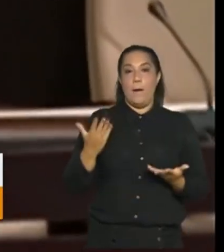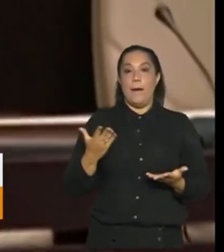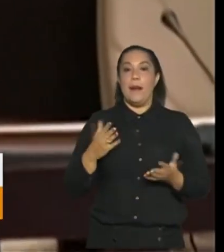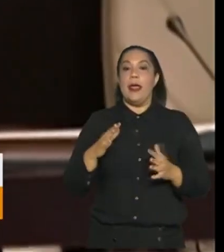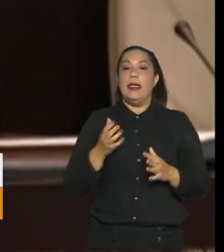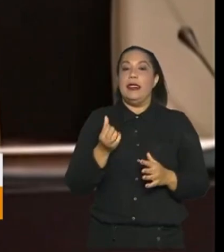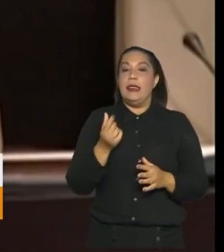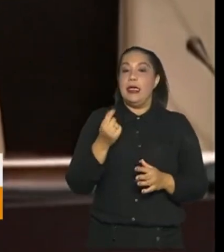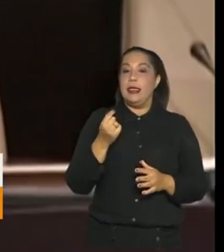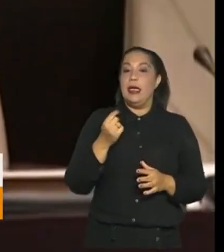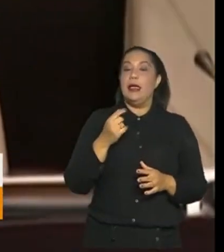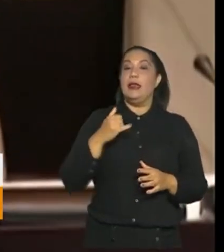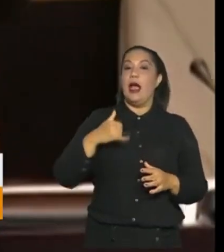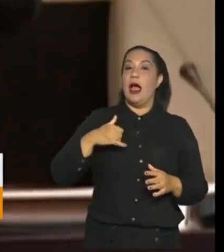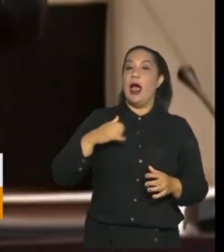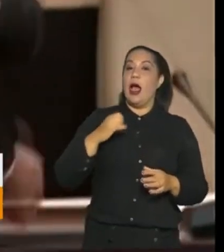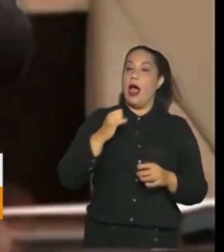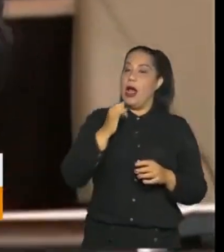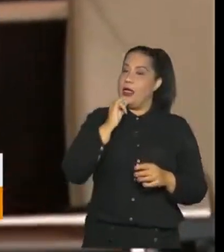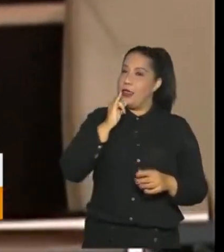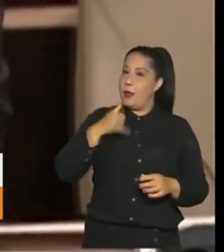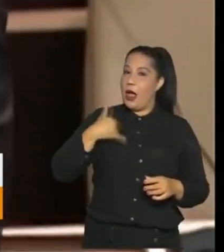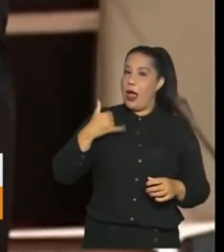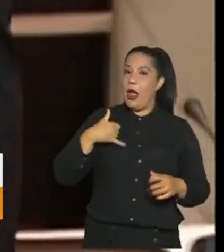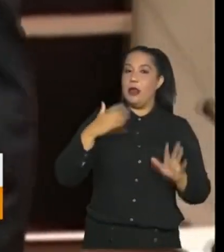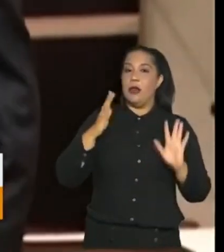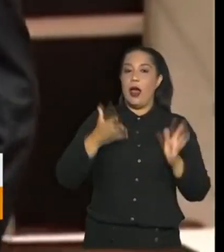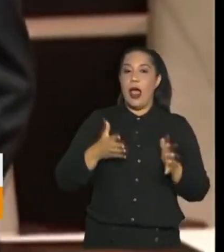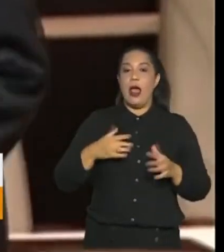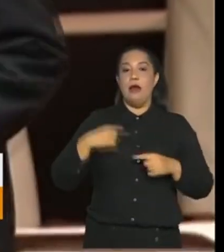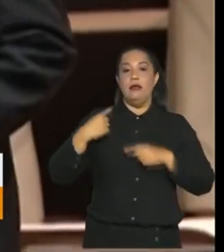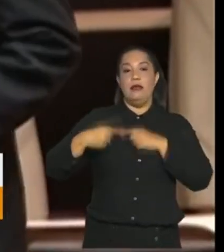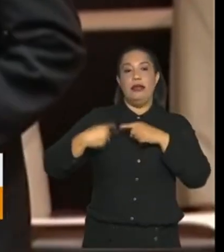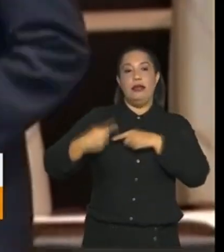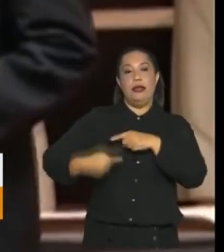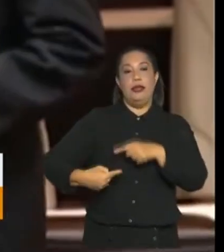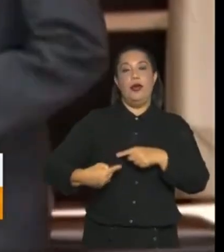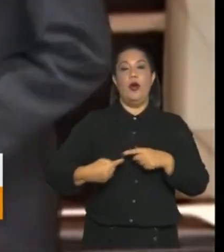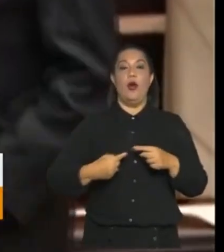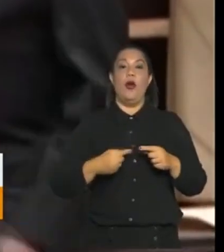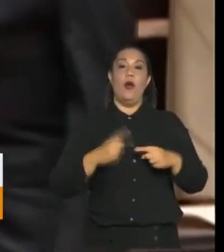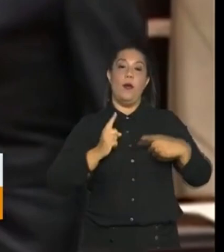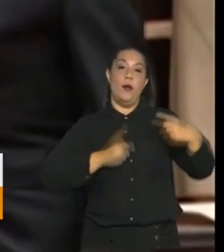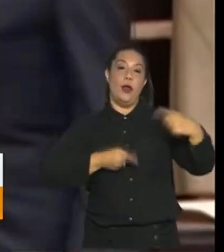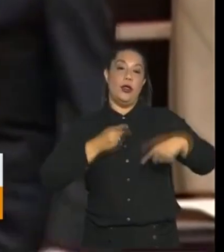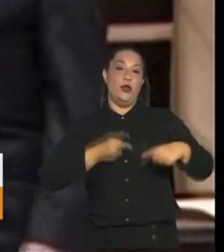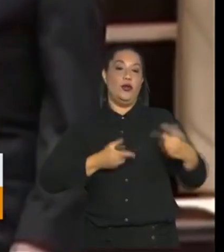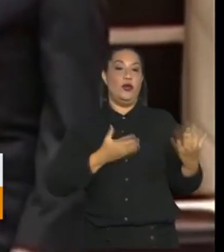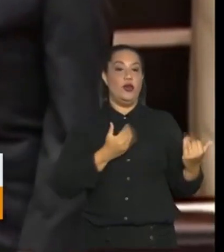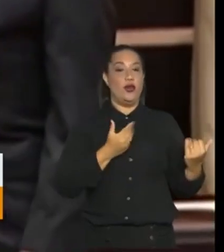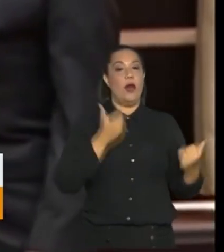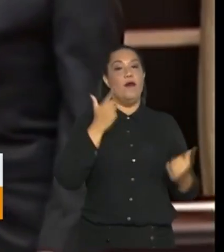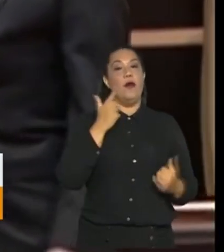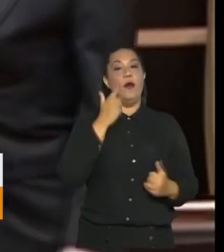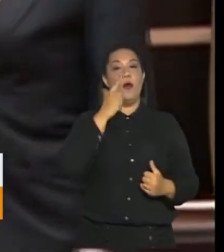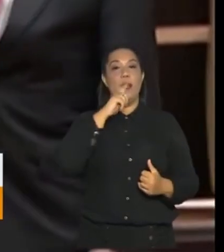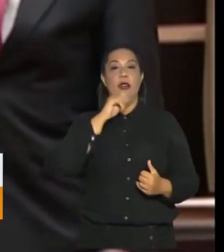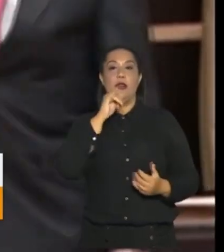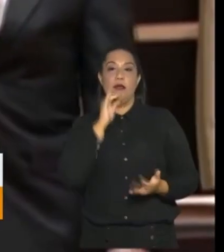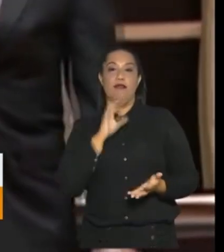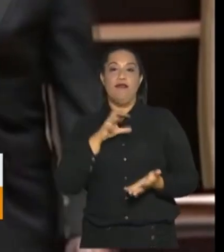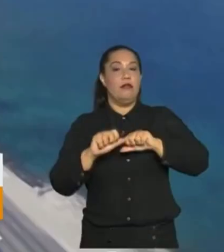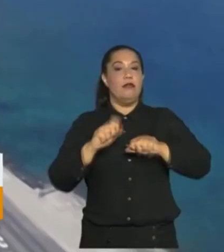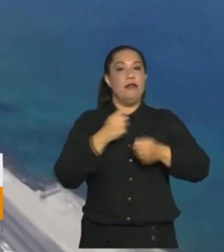O presidente de Cuba, Miguel Díaz-Canel, comemorou o resultado, mas